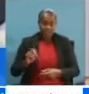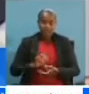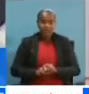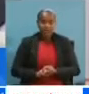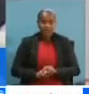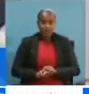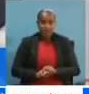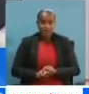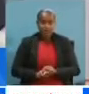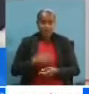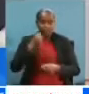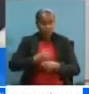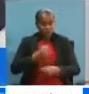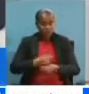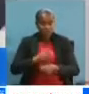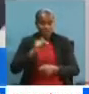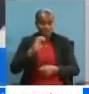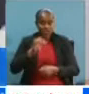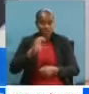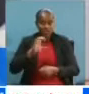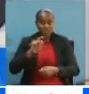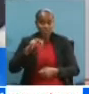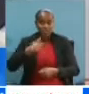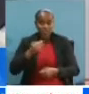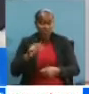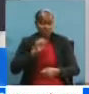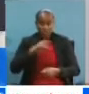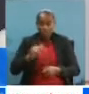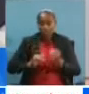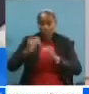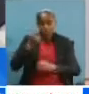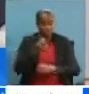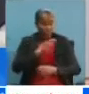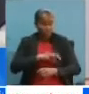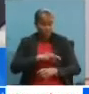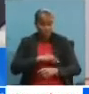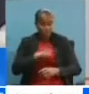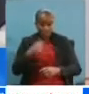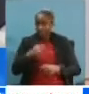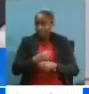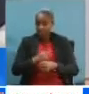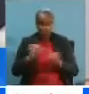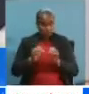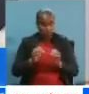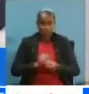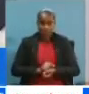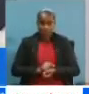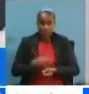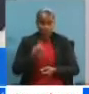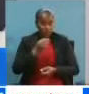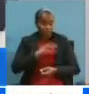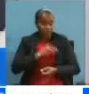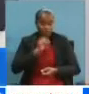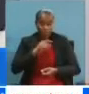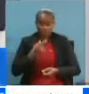absentismo, porque não se pode ambicionar melhores salários sem trabalhar, sem a eficiência, sem a produtividade. A questão do salário